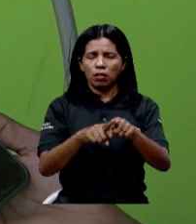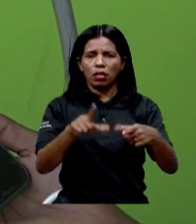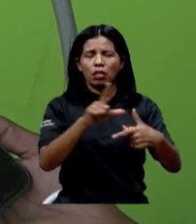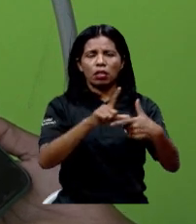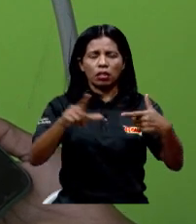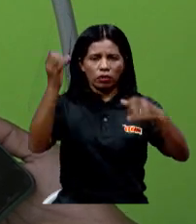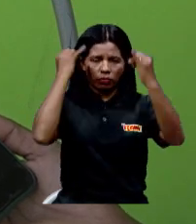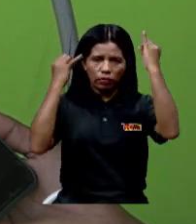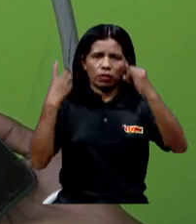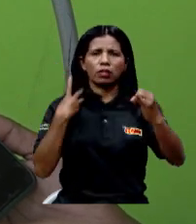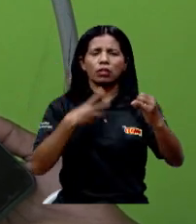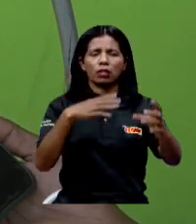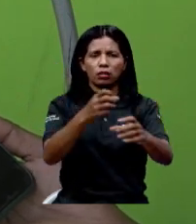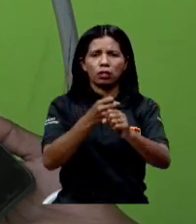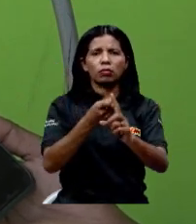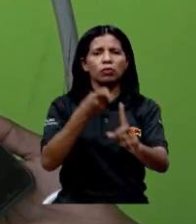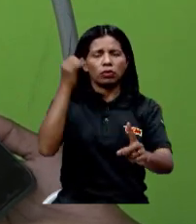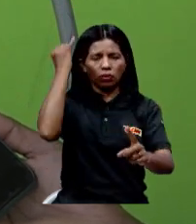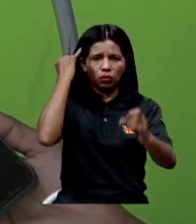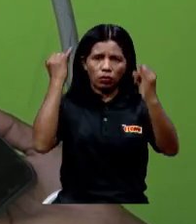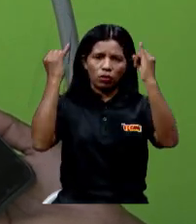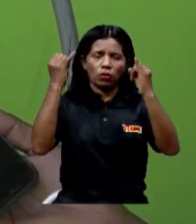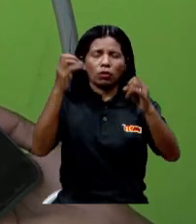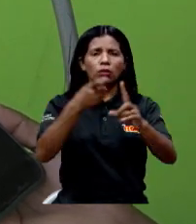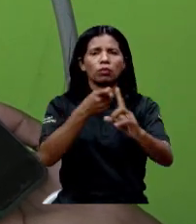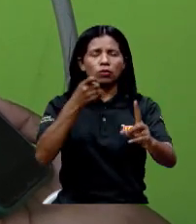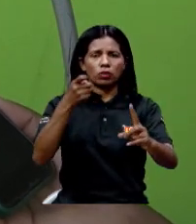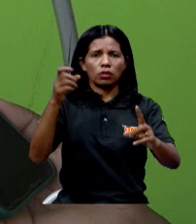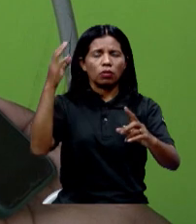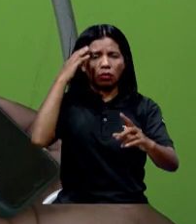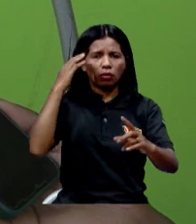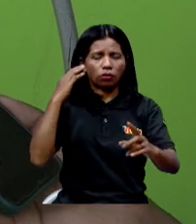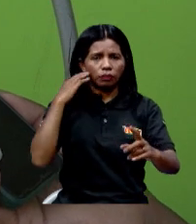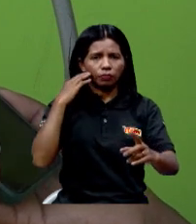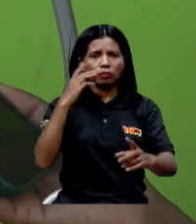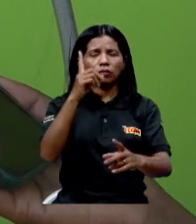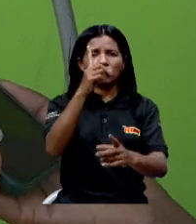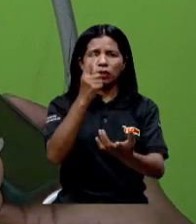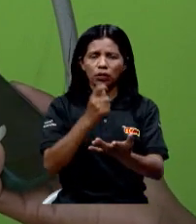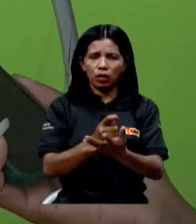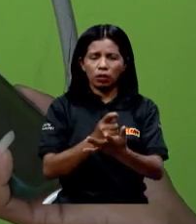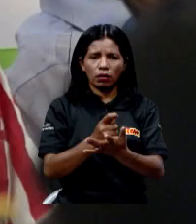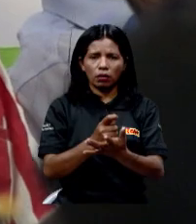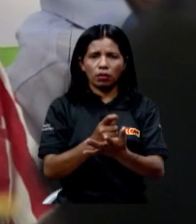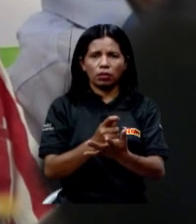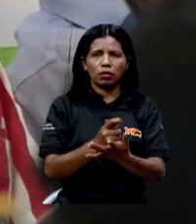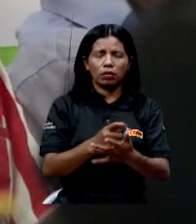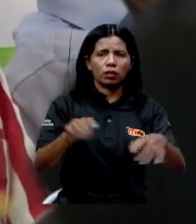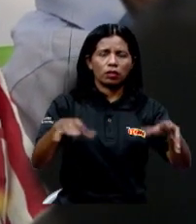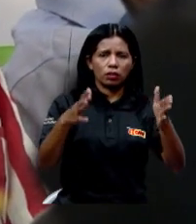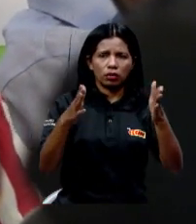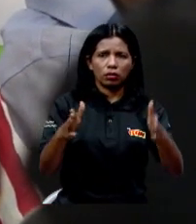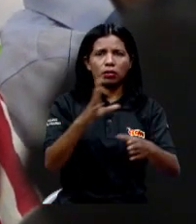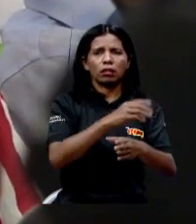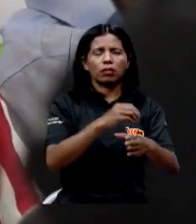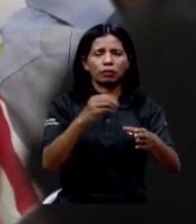informação, né, meu, que está acima, o si Coreia, o si representante, né, e de mil trabalhador, mas sai, cometa, vai,